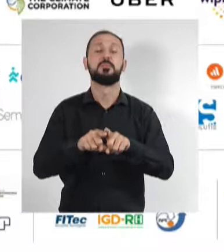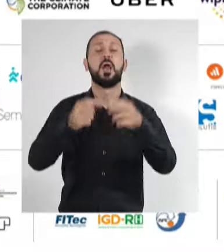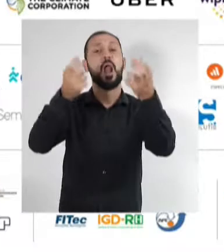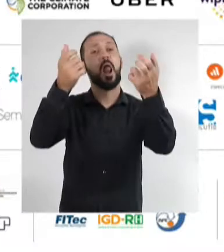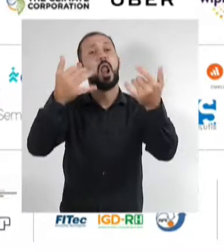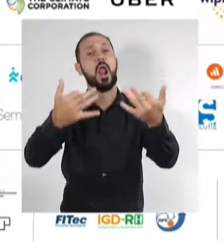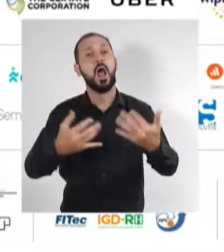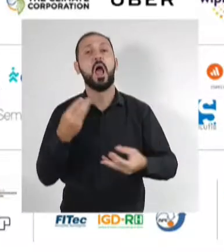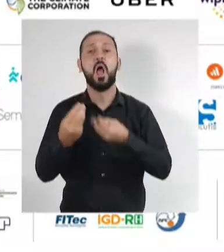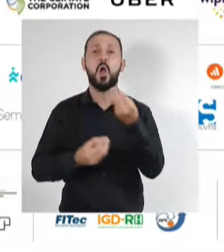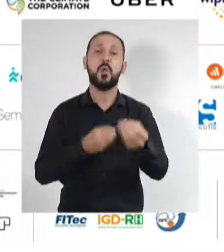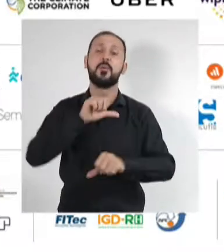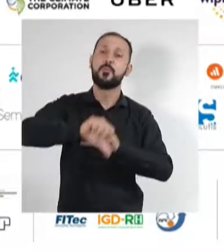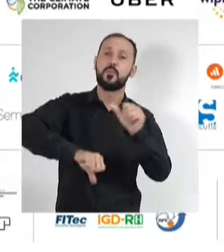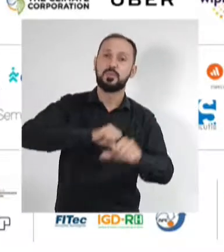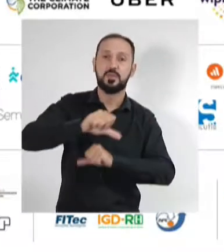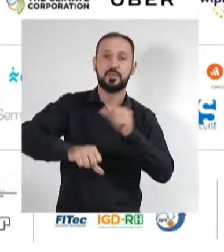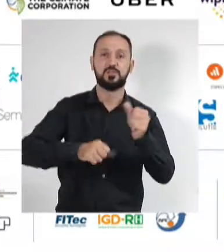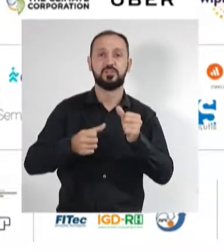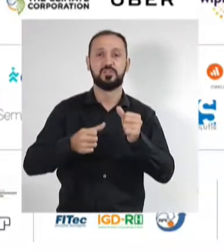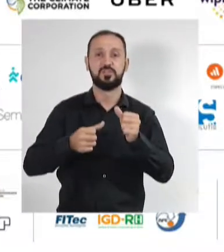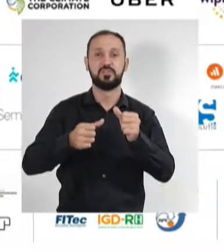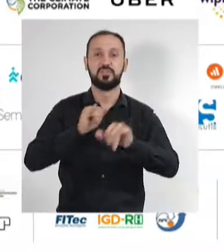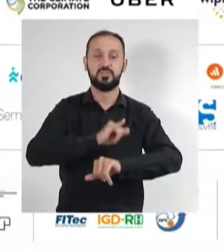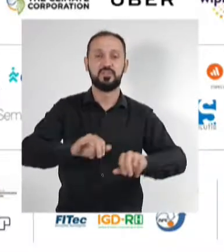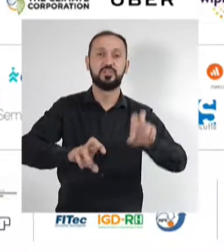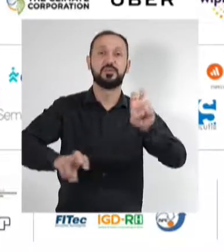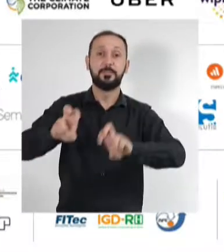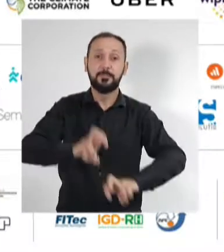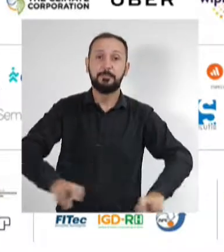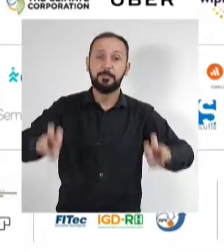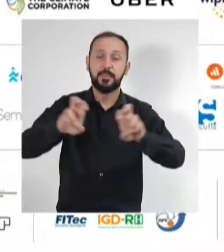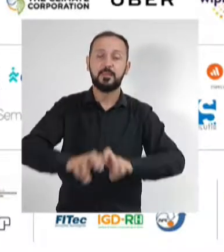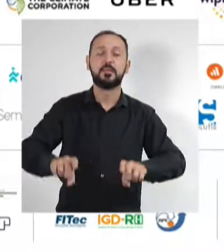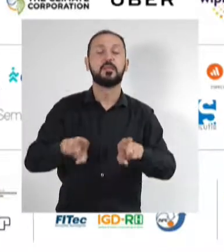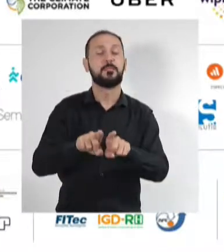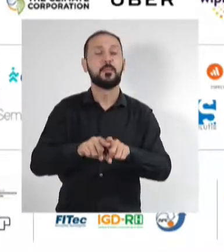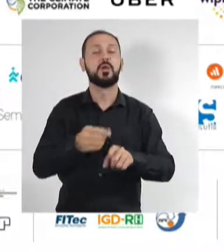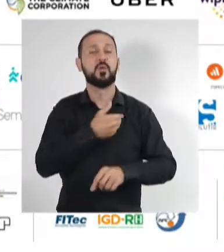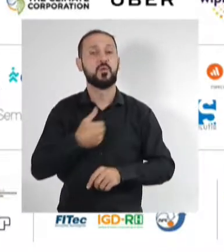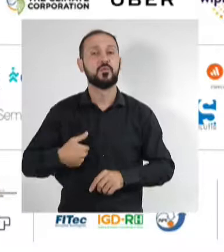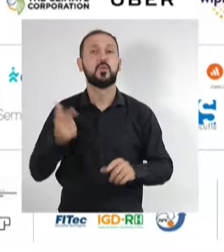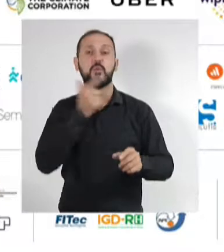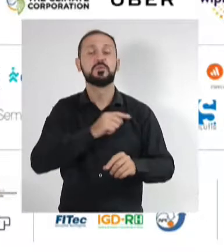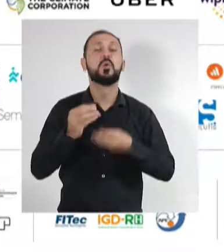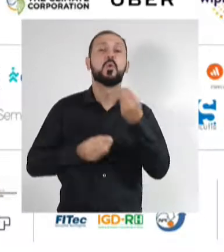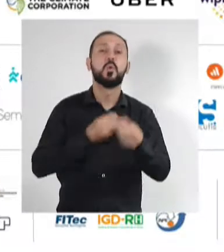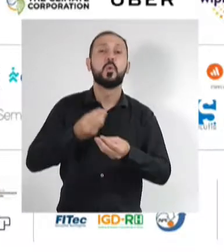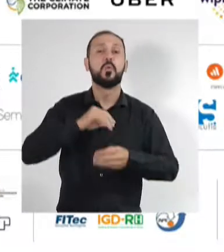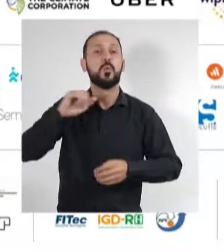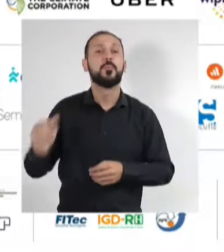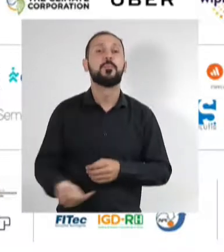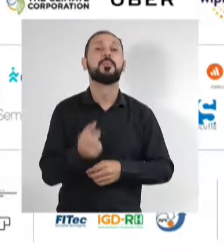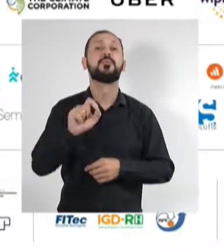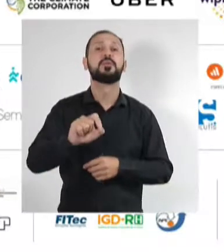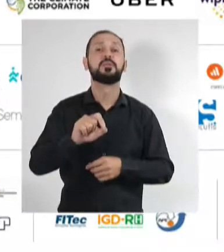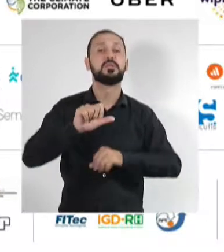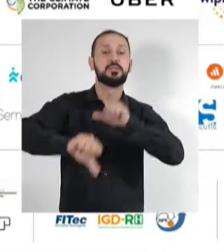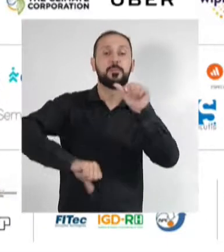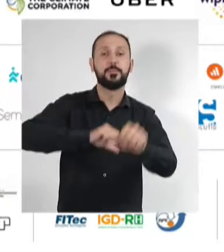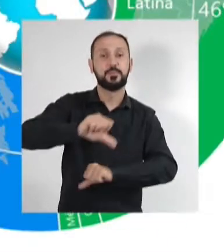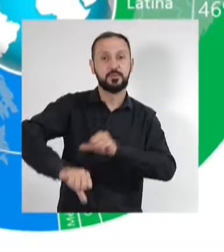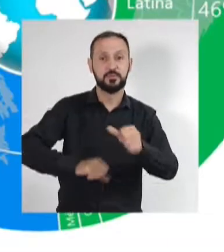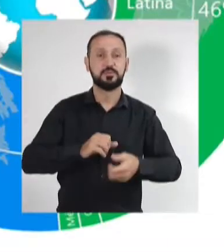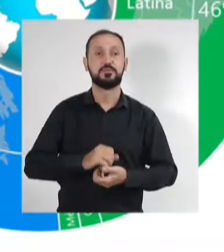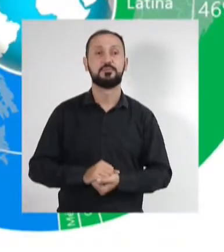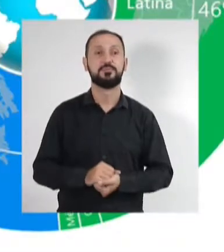explicar um pouquinho a transformação digital para que as pessoas e empresas e governos possam entender como se beneficiar dessas